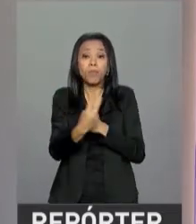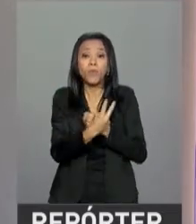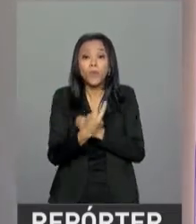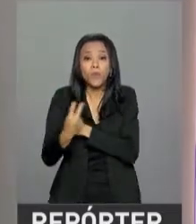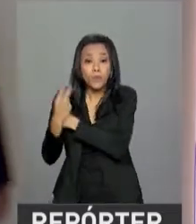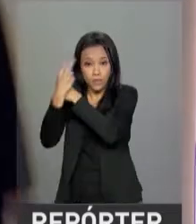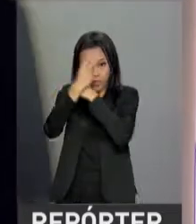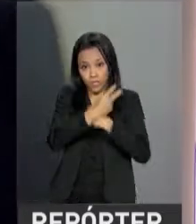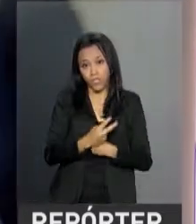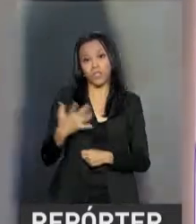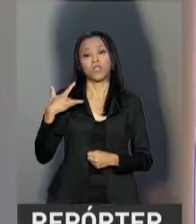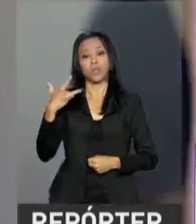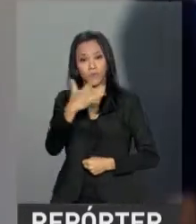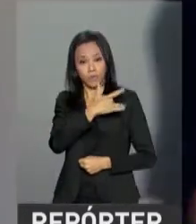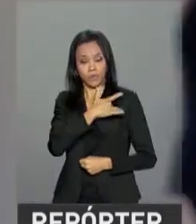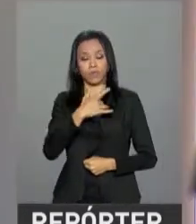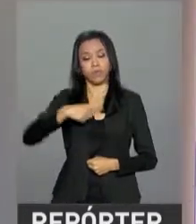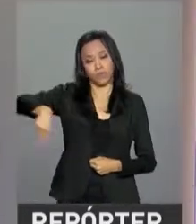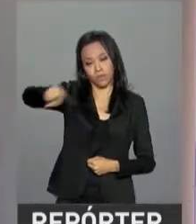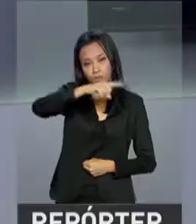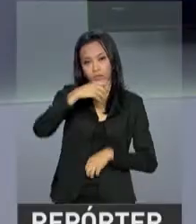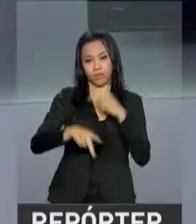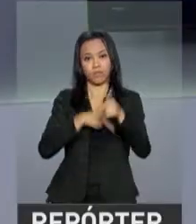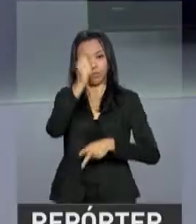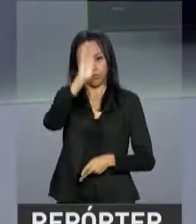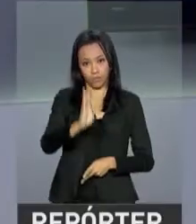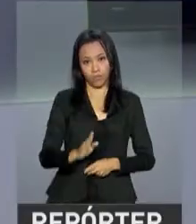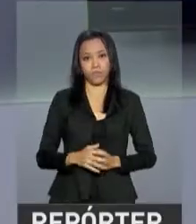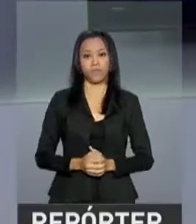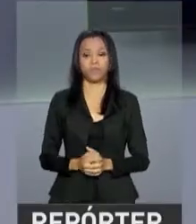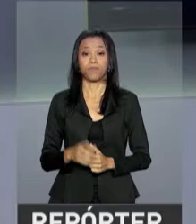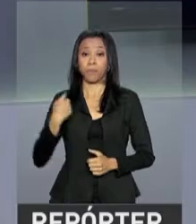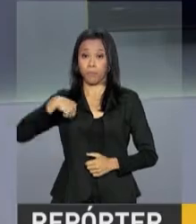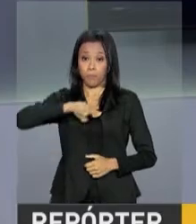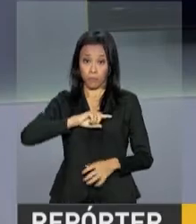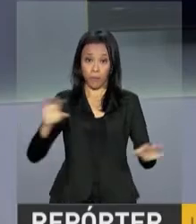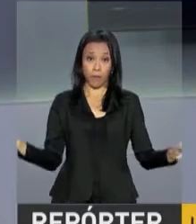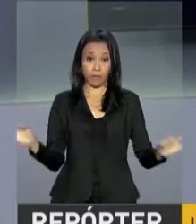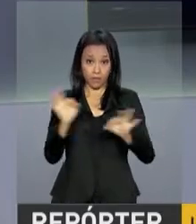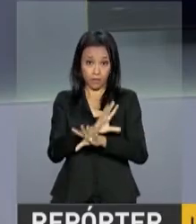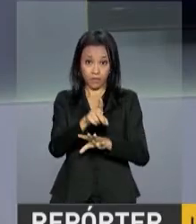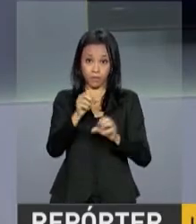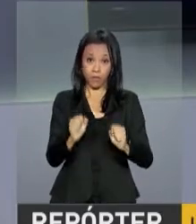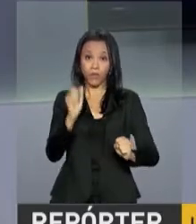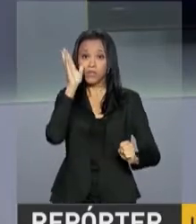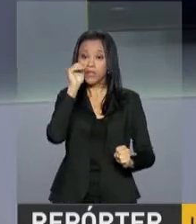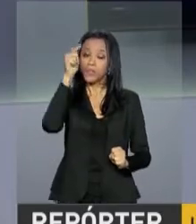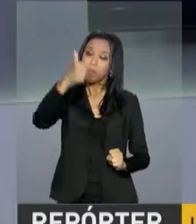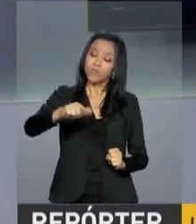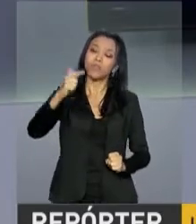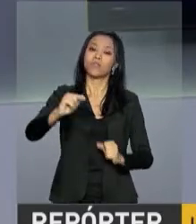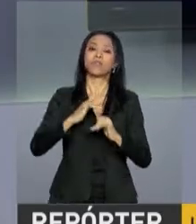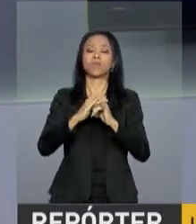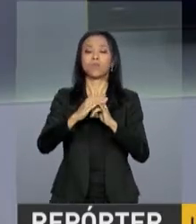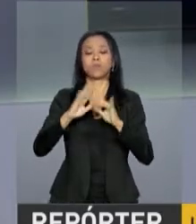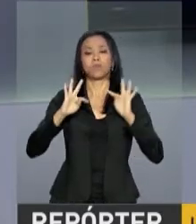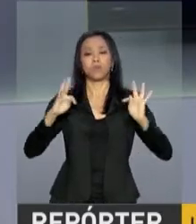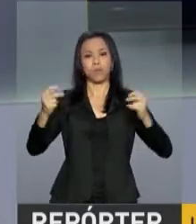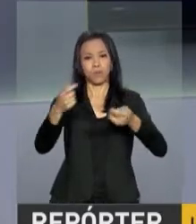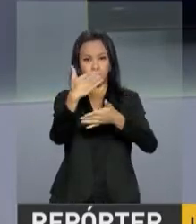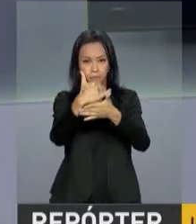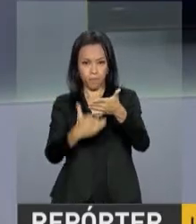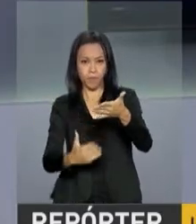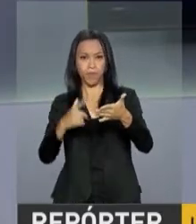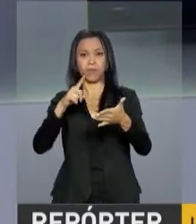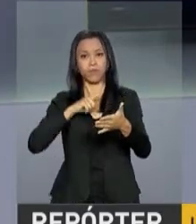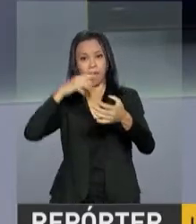cuidar da saúde da população brasileira nós ficamos por aqui você pode rever as reportagens no youtube e toda a nossa